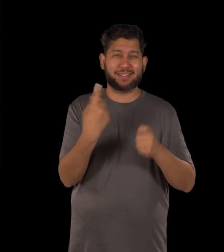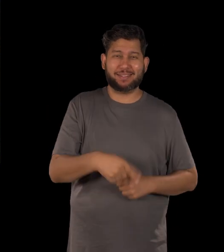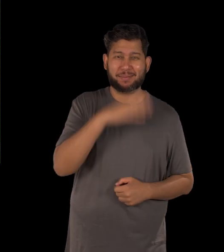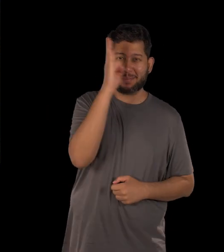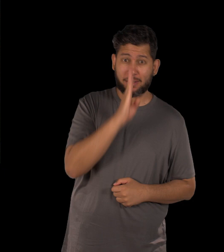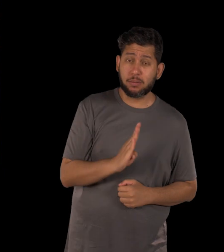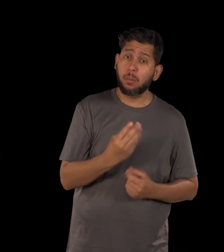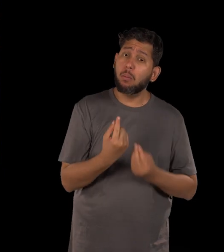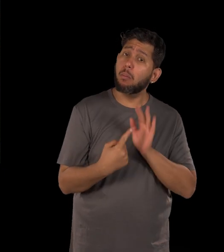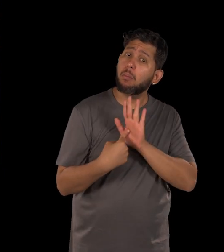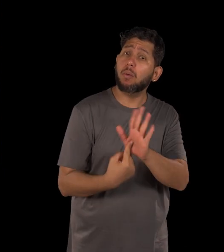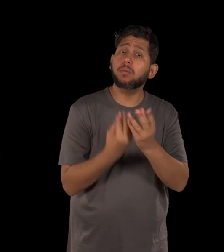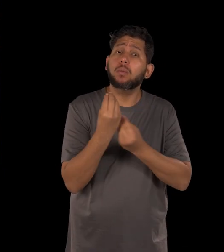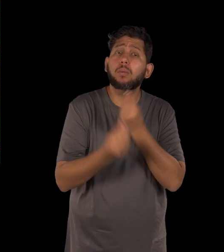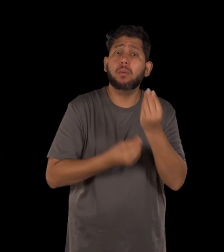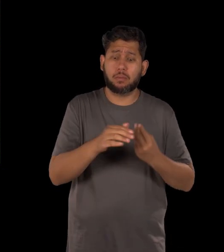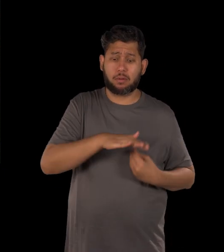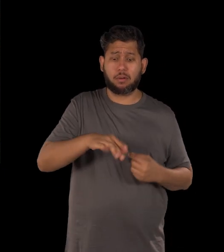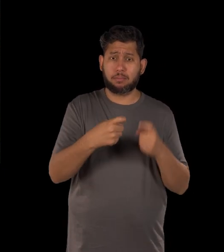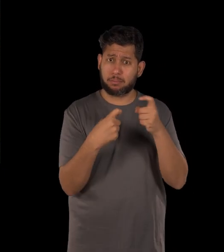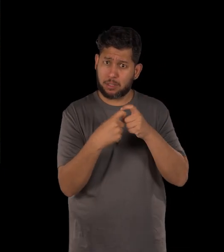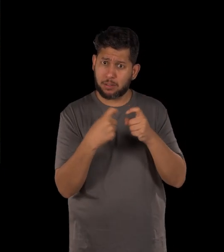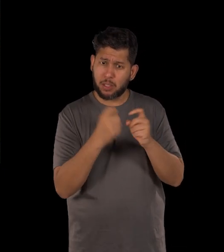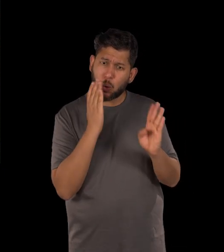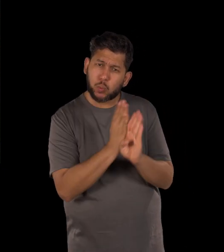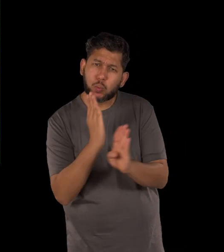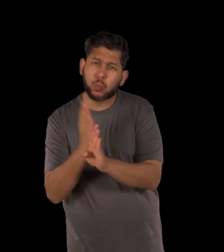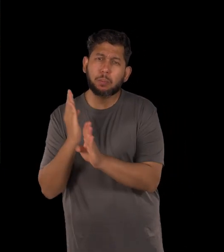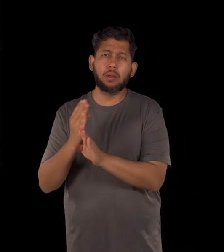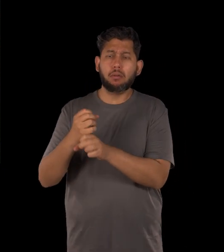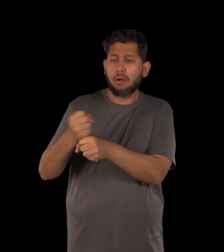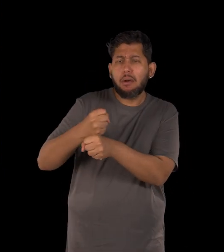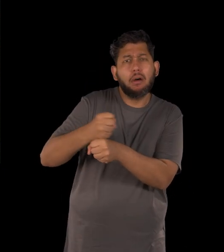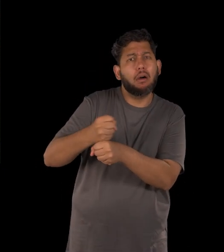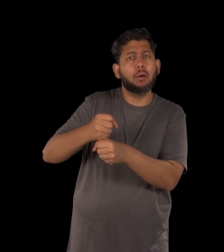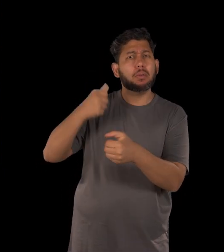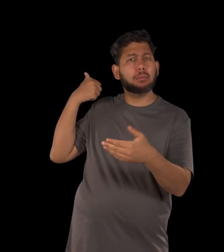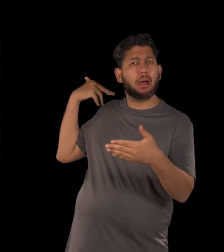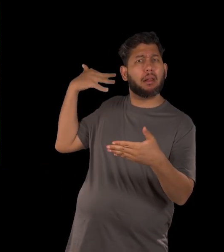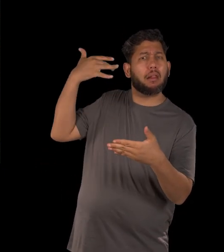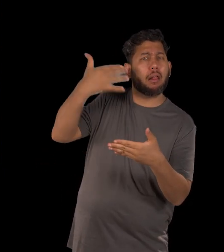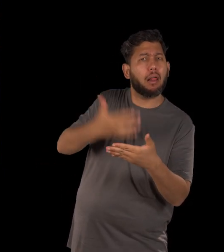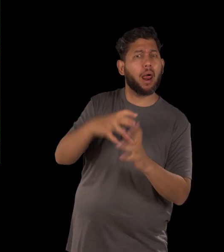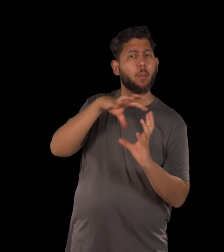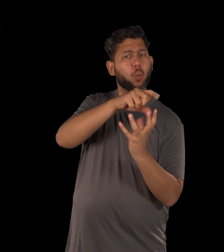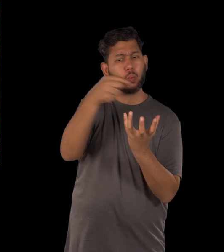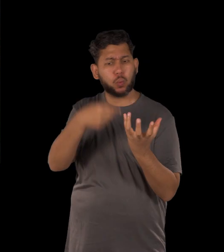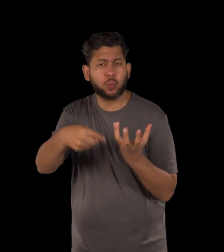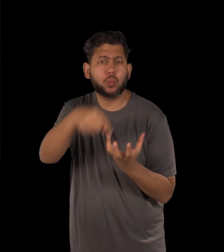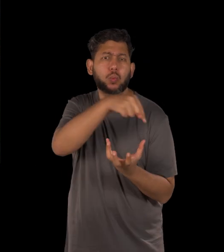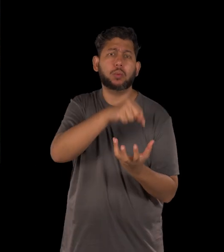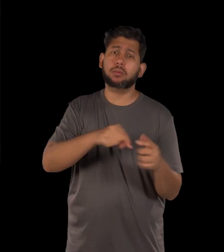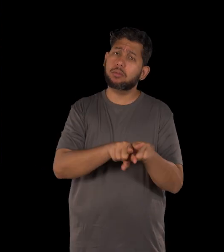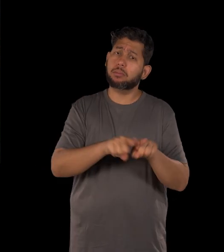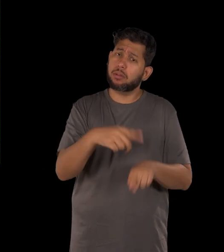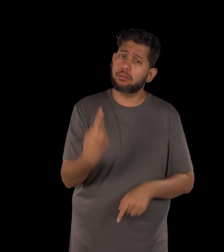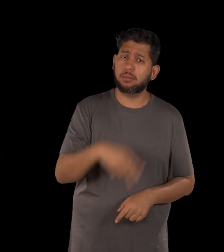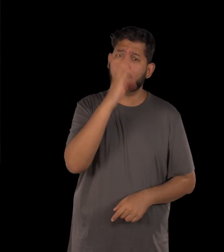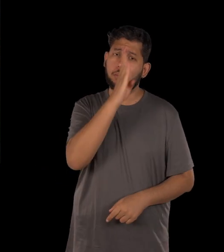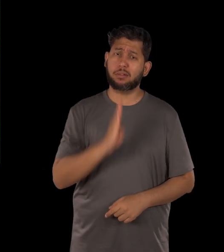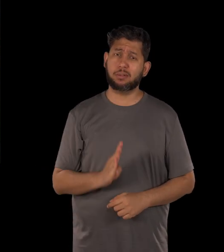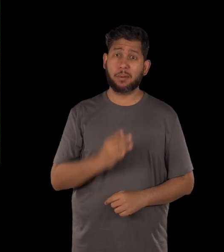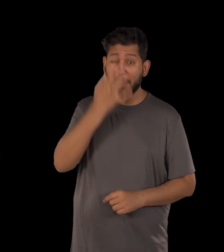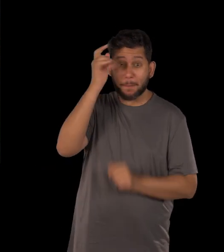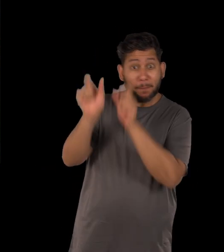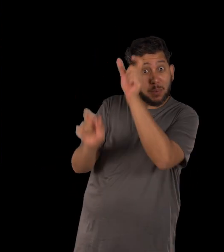grandes descobertas da medicina através dos tempos, no mundo e no Brasil, seus importantes personagens e colaborações